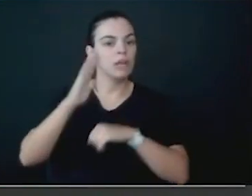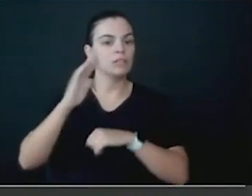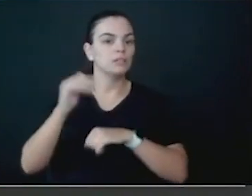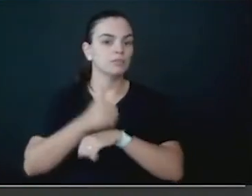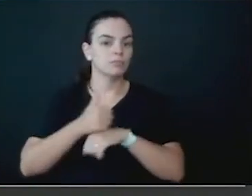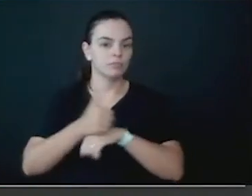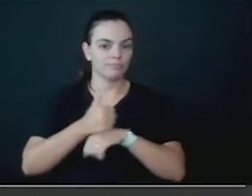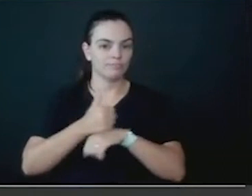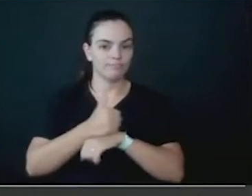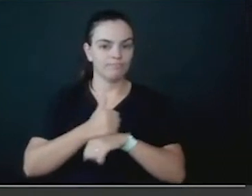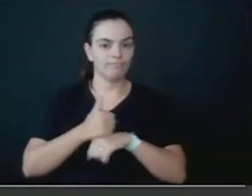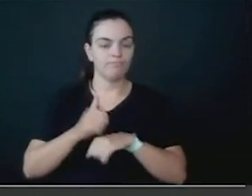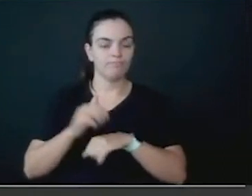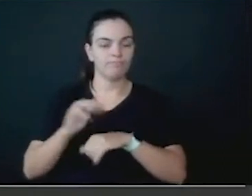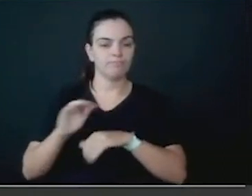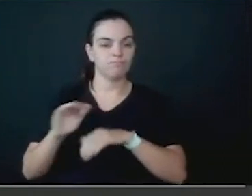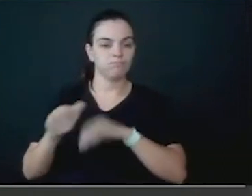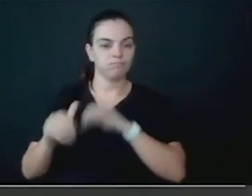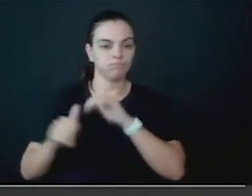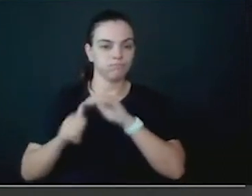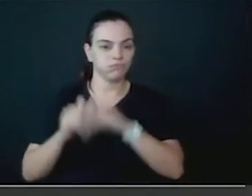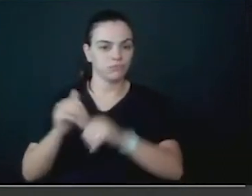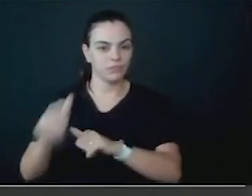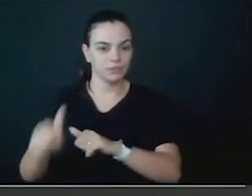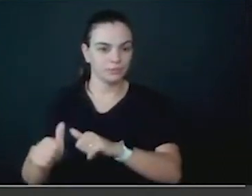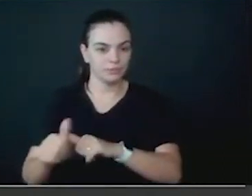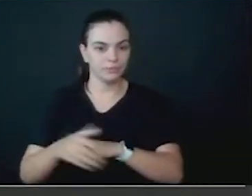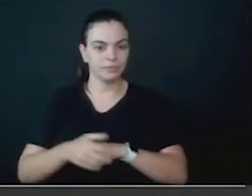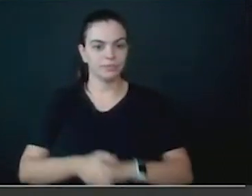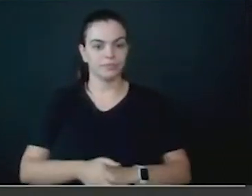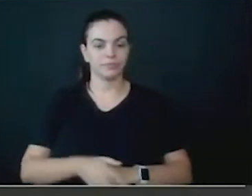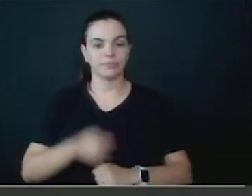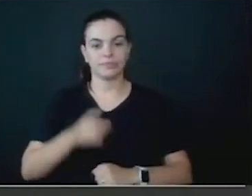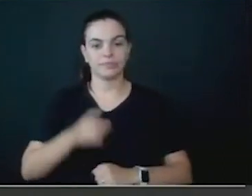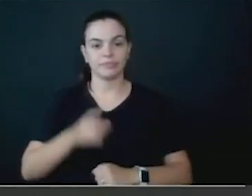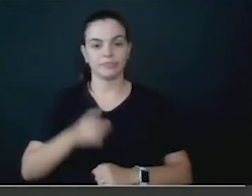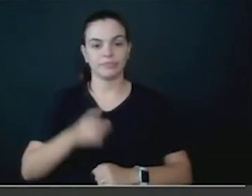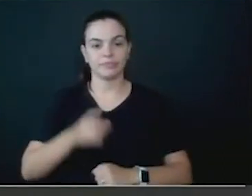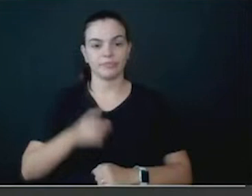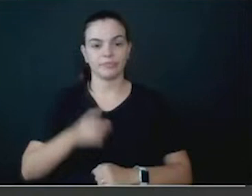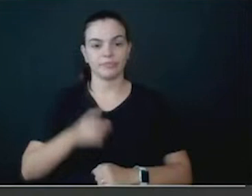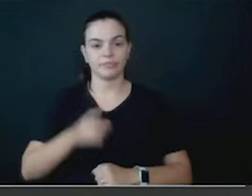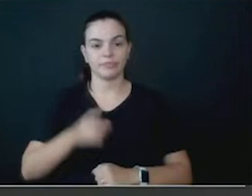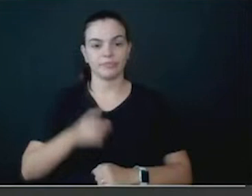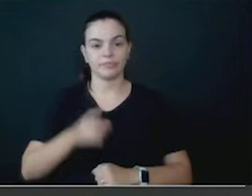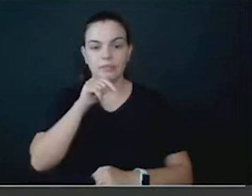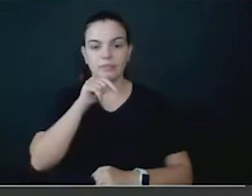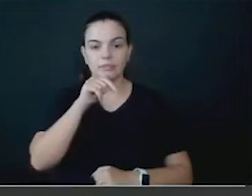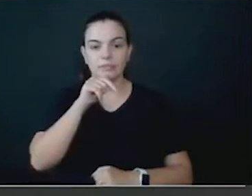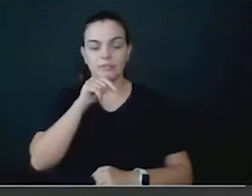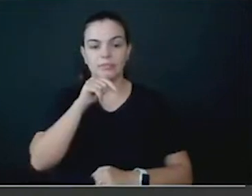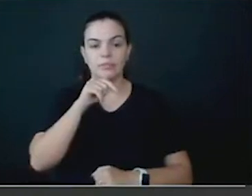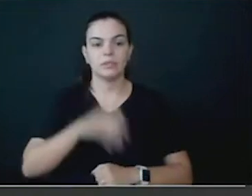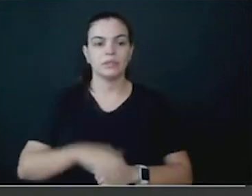né? Atingir um monitoramento de 15% dos corpos hídricos, a gente já está com 46,15, também um resultado muito além